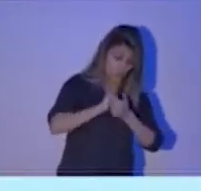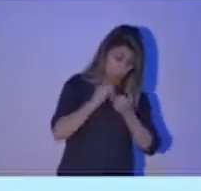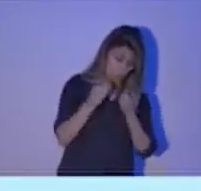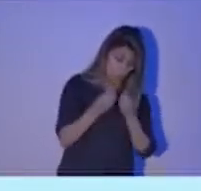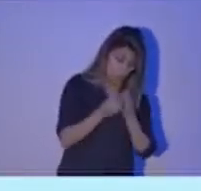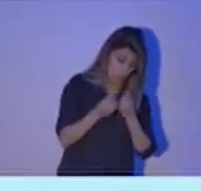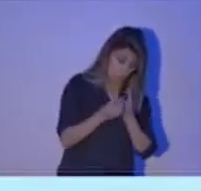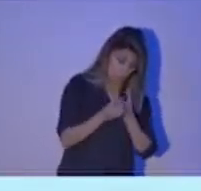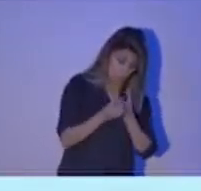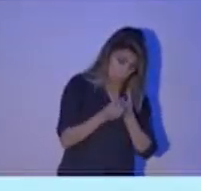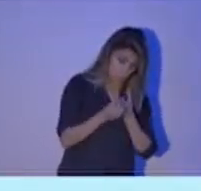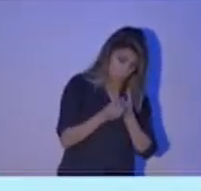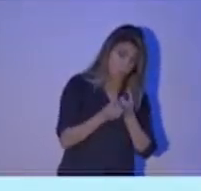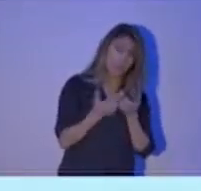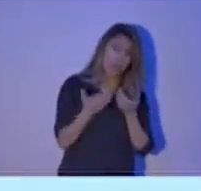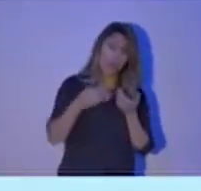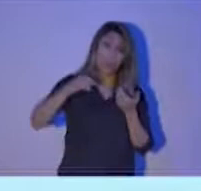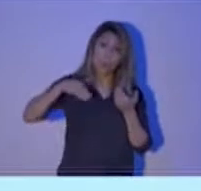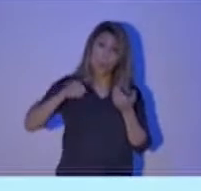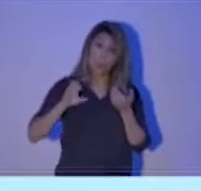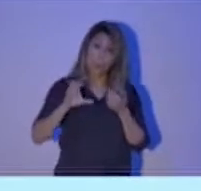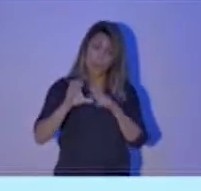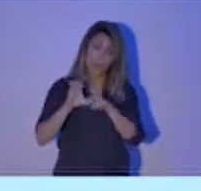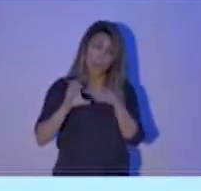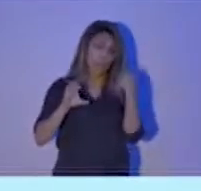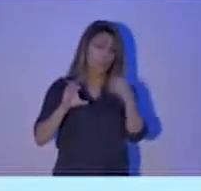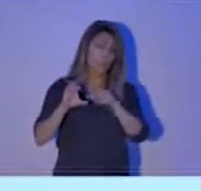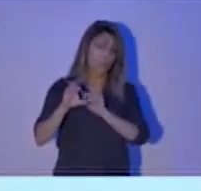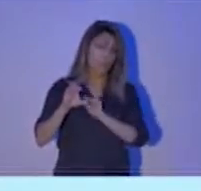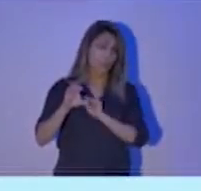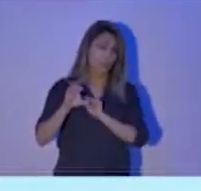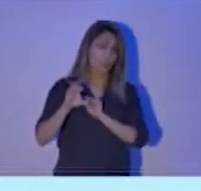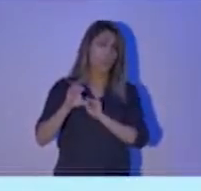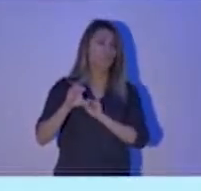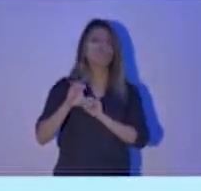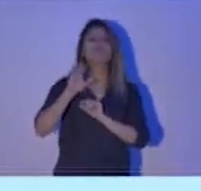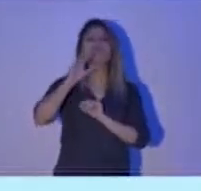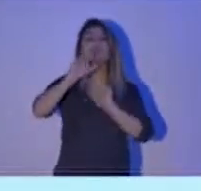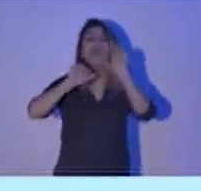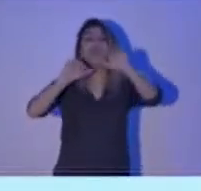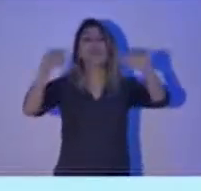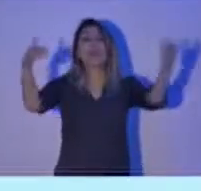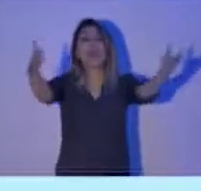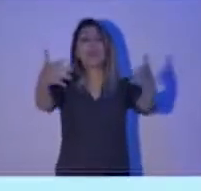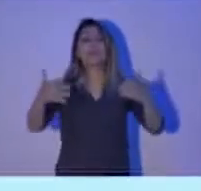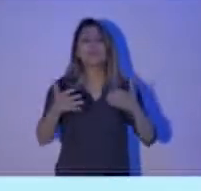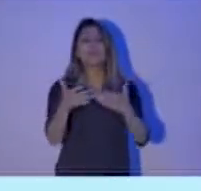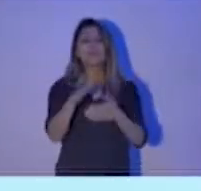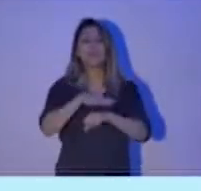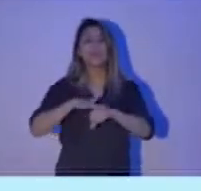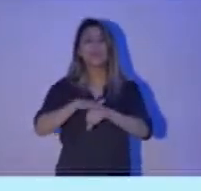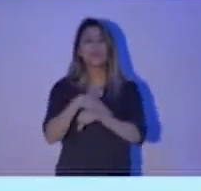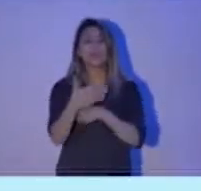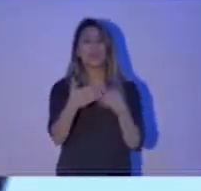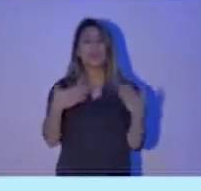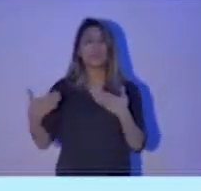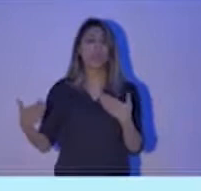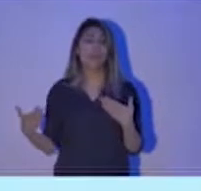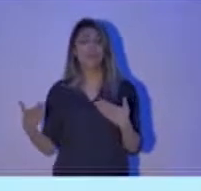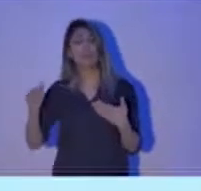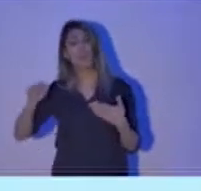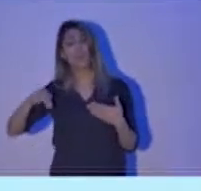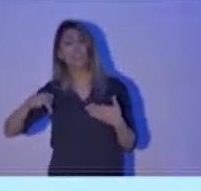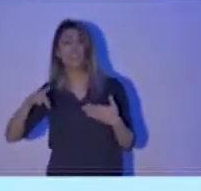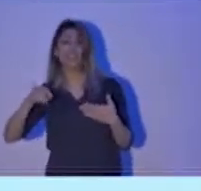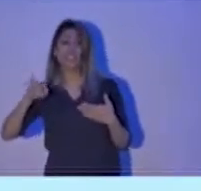não ouvíssemos todas as partes que são interlocutoras desse processo, particularmente o CONSED e a Undime, e também a Câmara